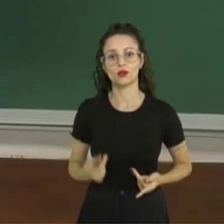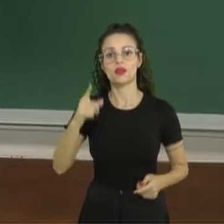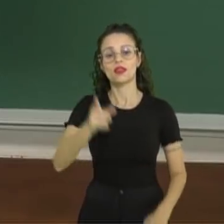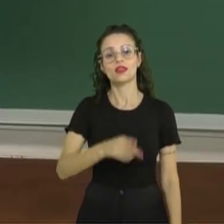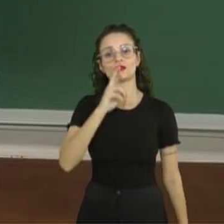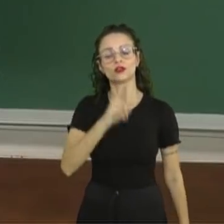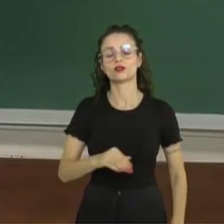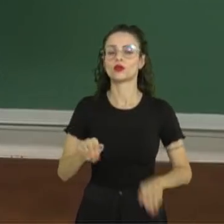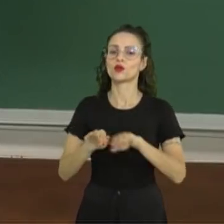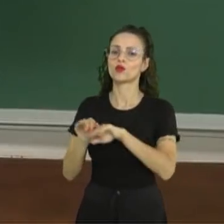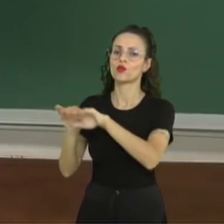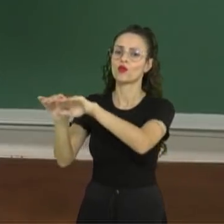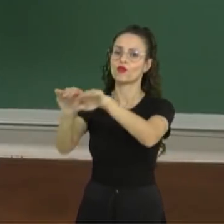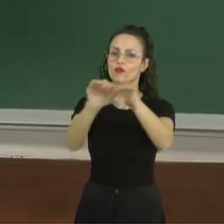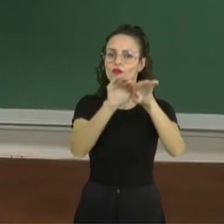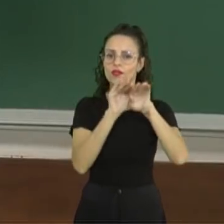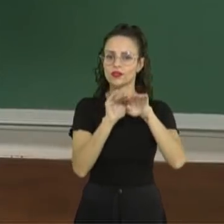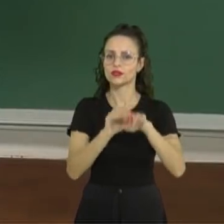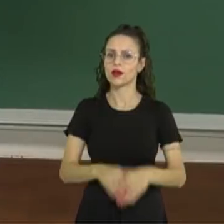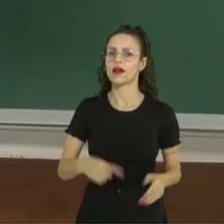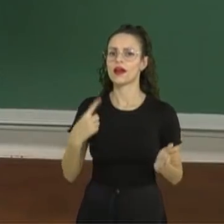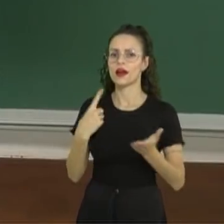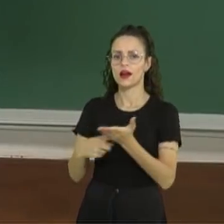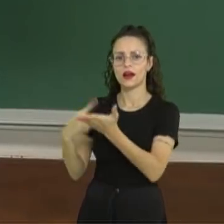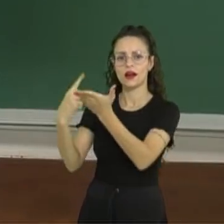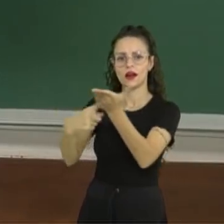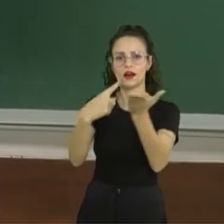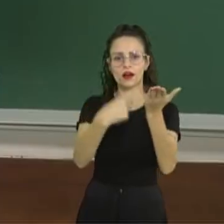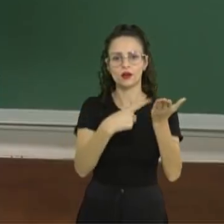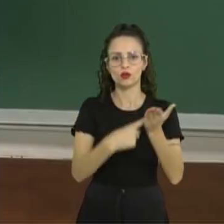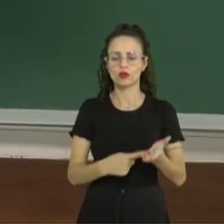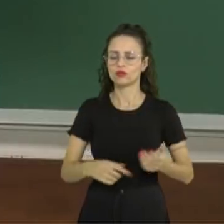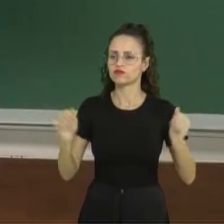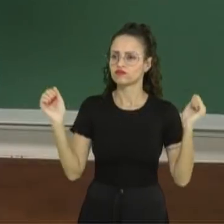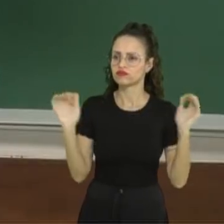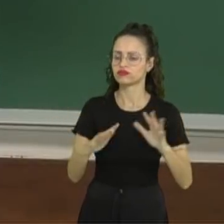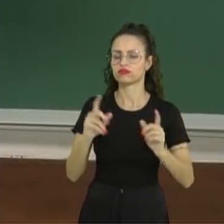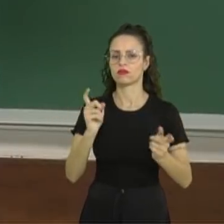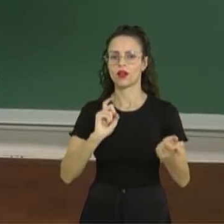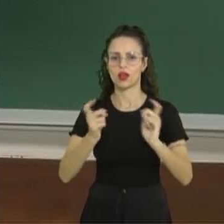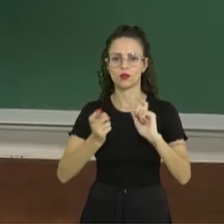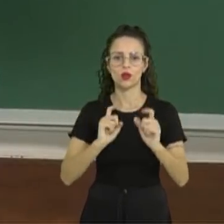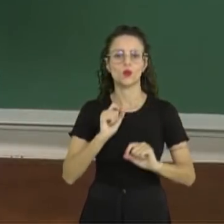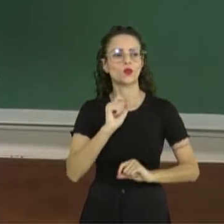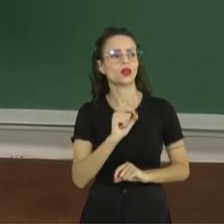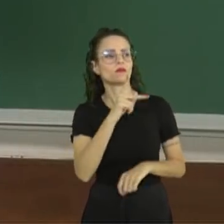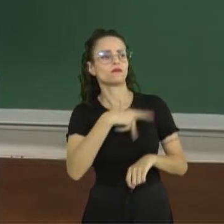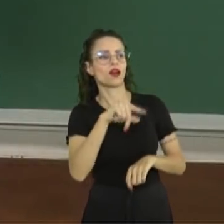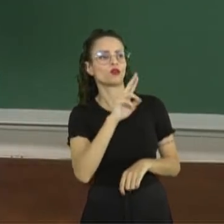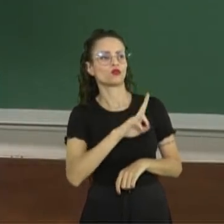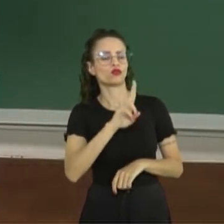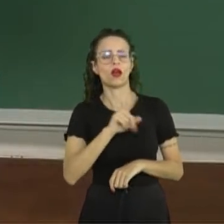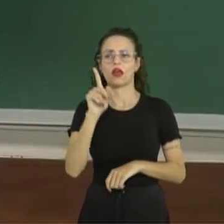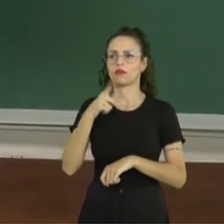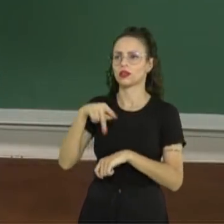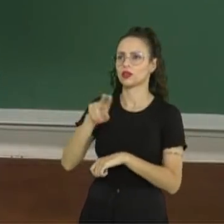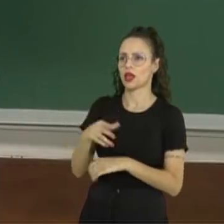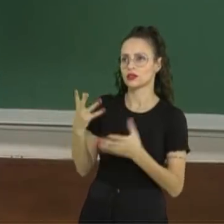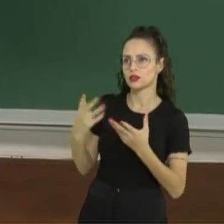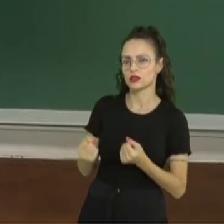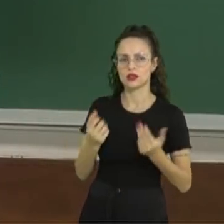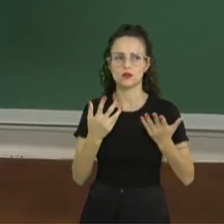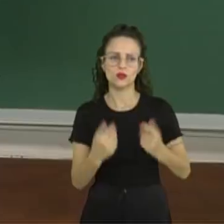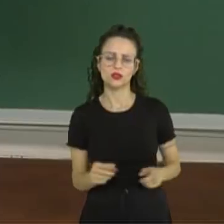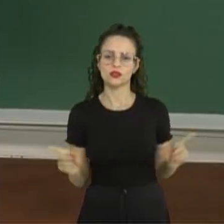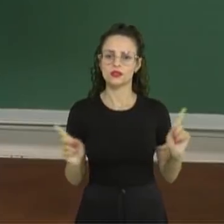de uma convenção. O que é isso, professor? Um acordo. Entra em reuniões, entra em questão de qual país utilizou ou não. Vamos aceitar, não